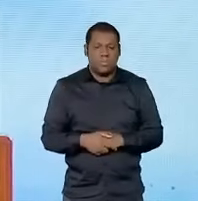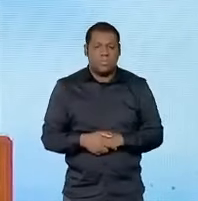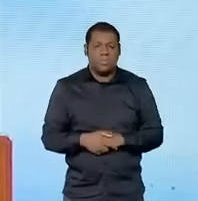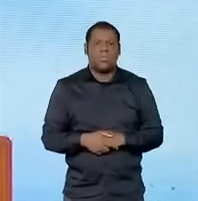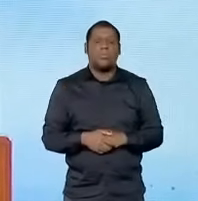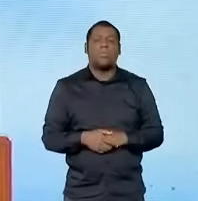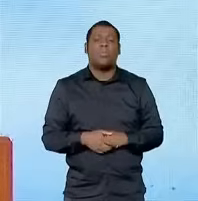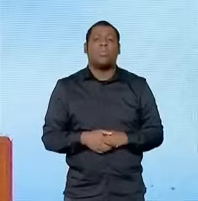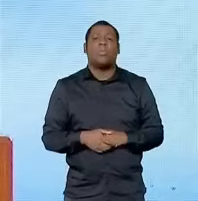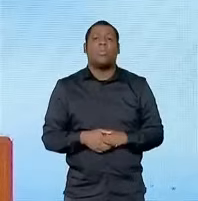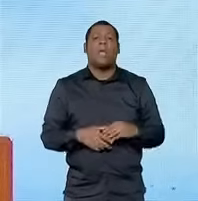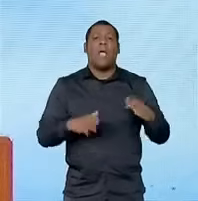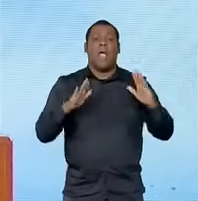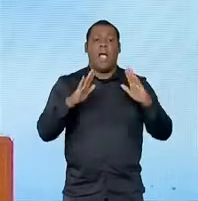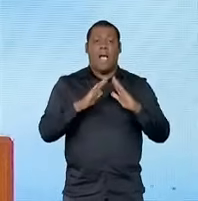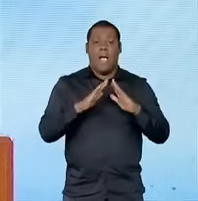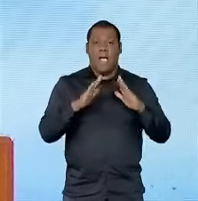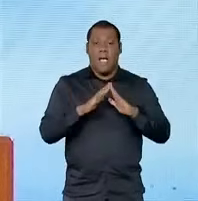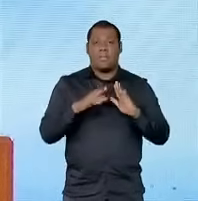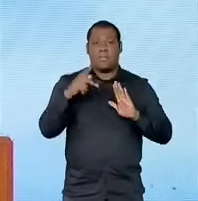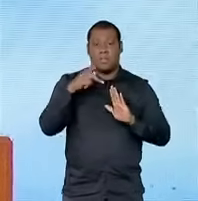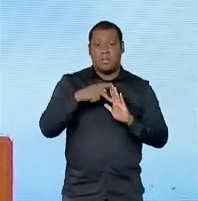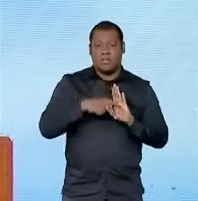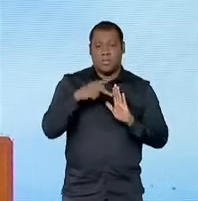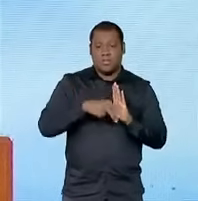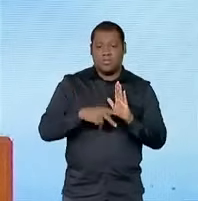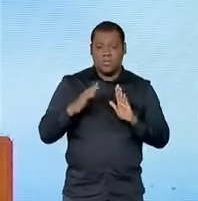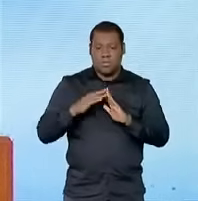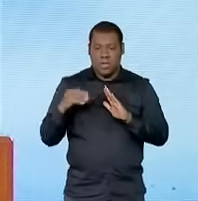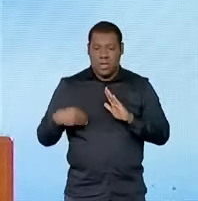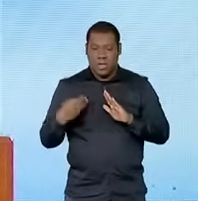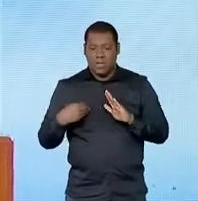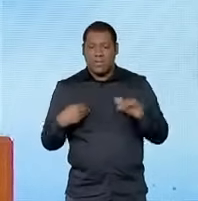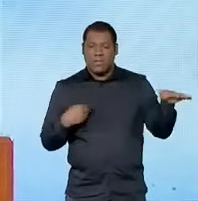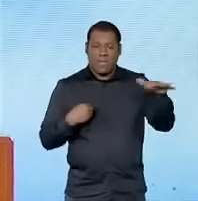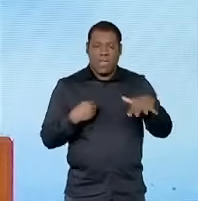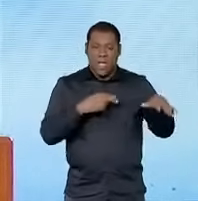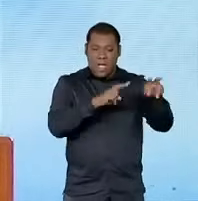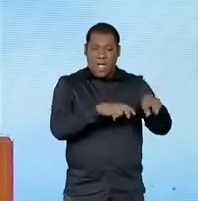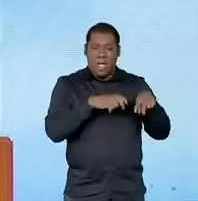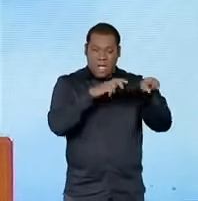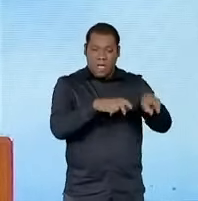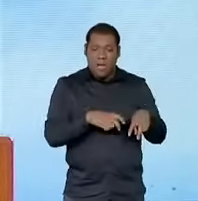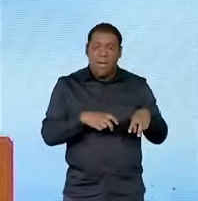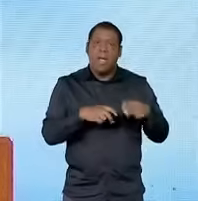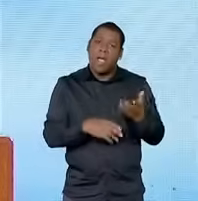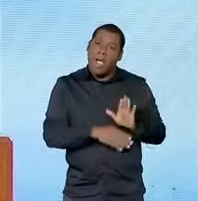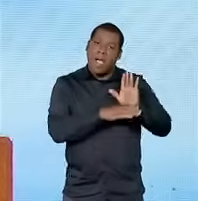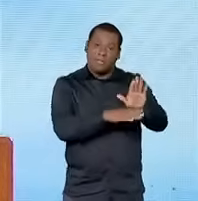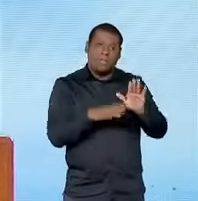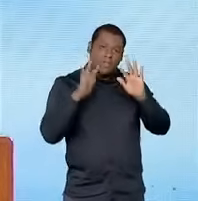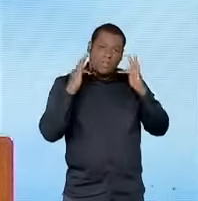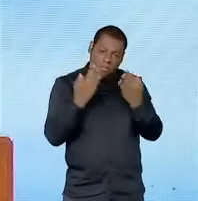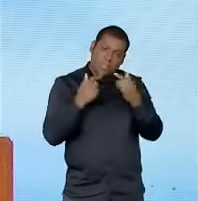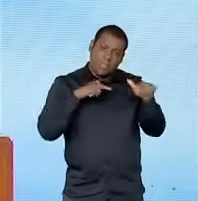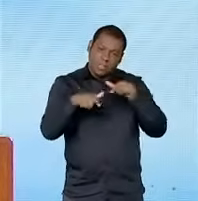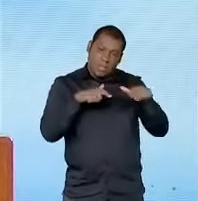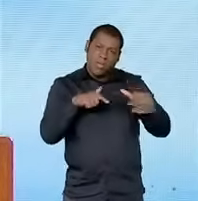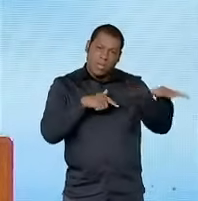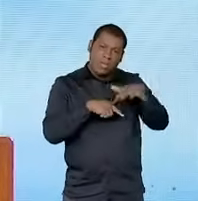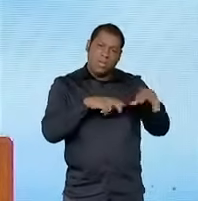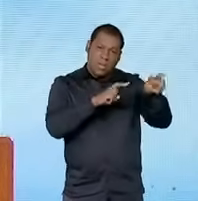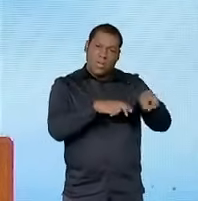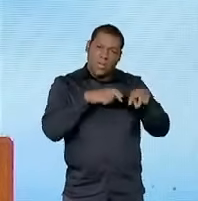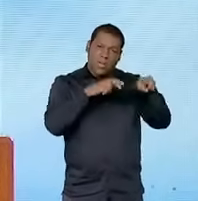Reafirmamos que a habitação rural é um dos pilares fundamentais na permanência das famílias no campo. É o lugar onde